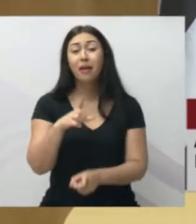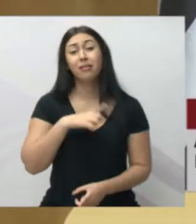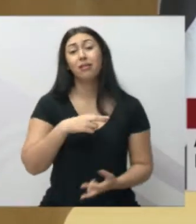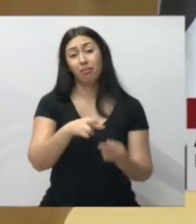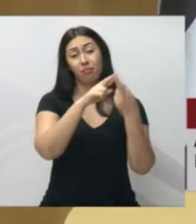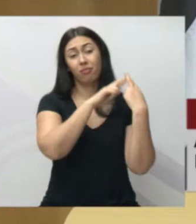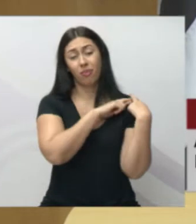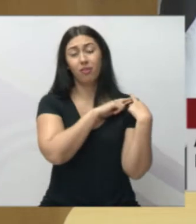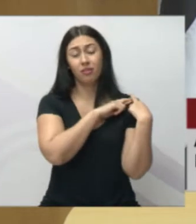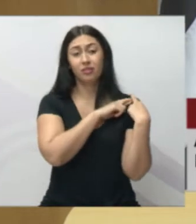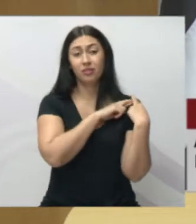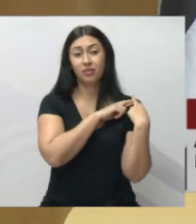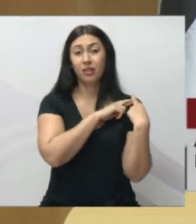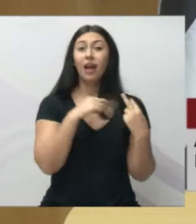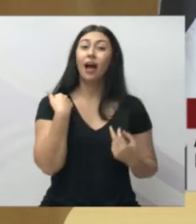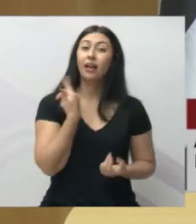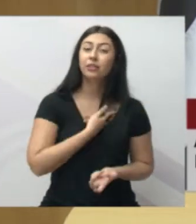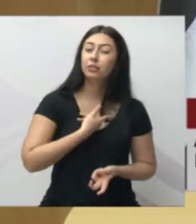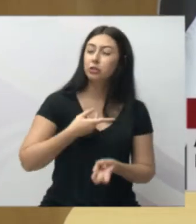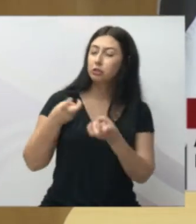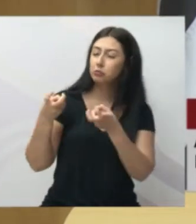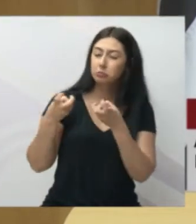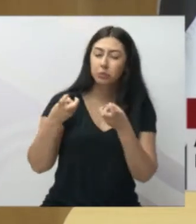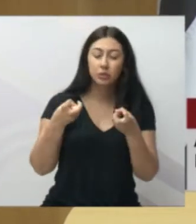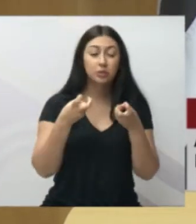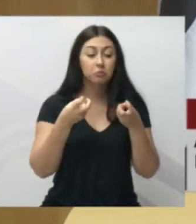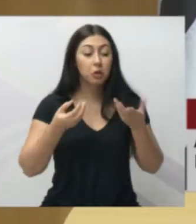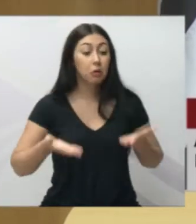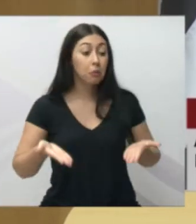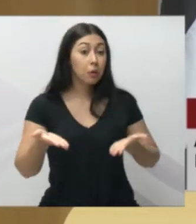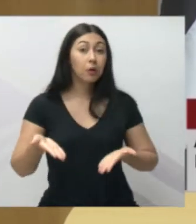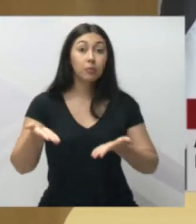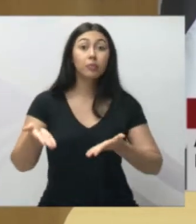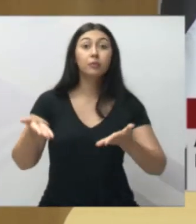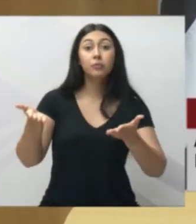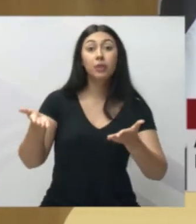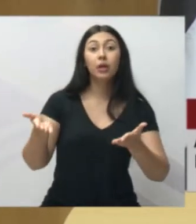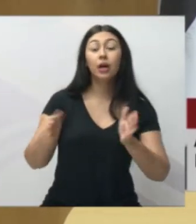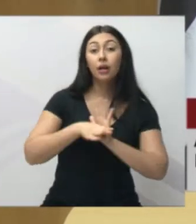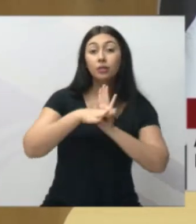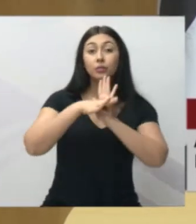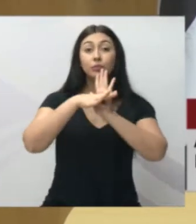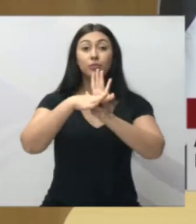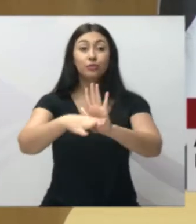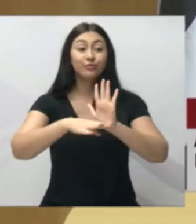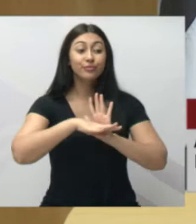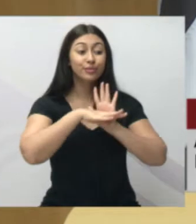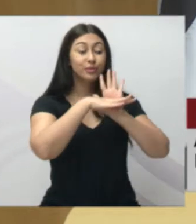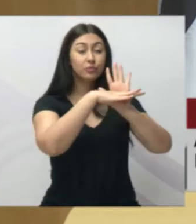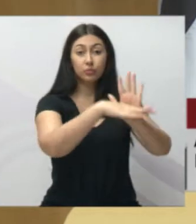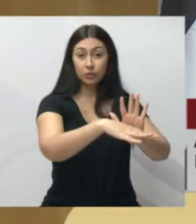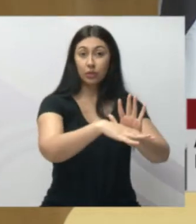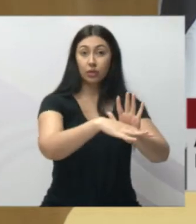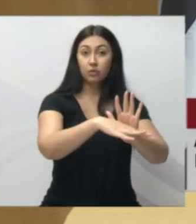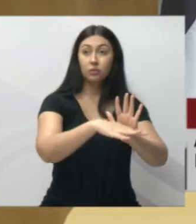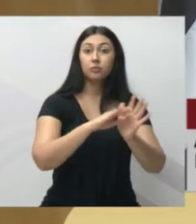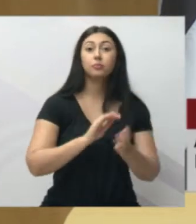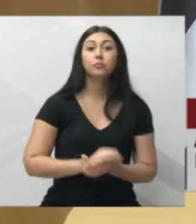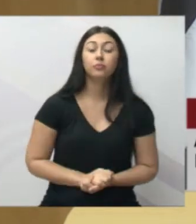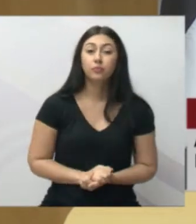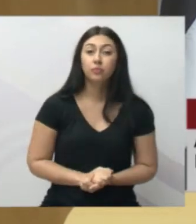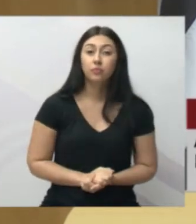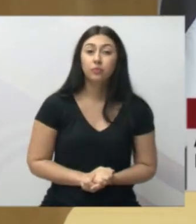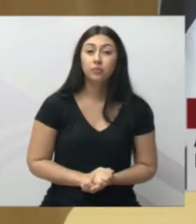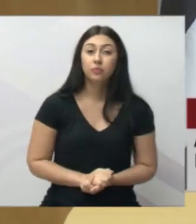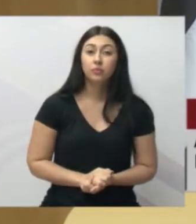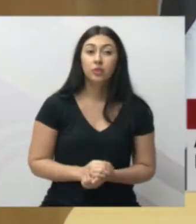gente está vendo todo o incentivo, vendo as ações de todas as esferas governamentais para